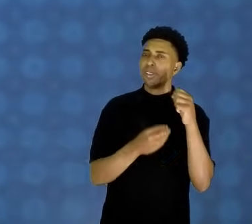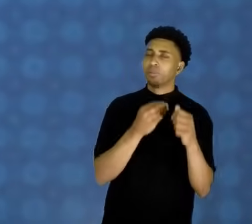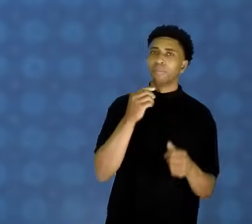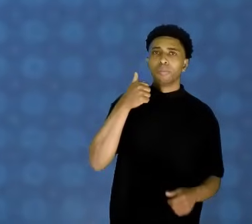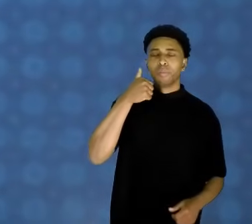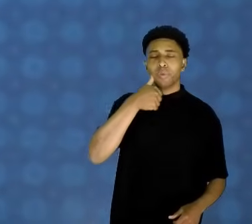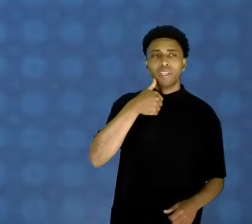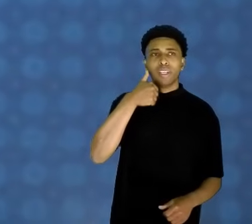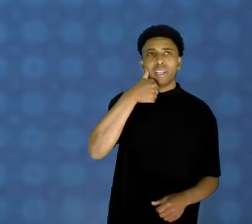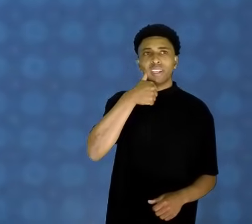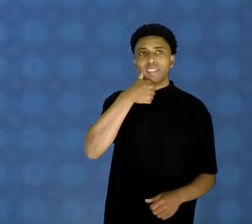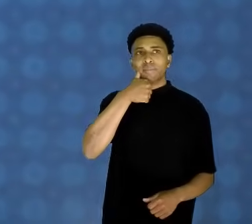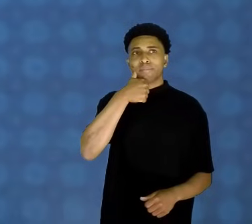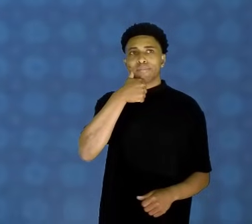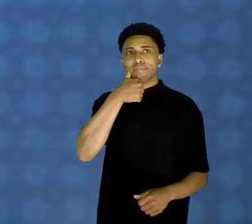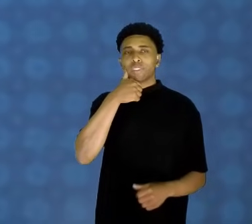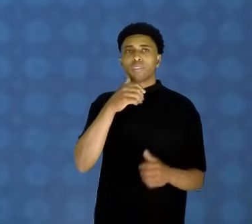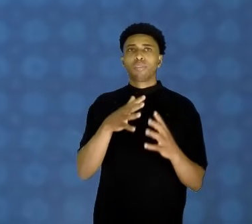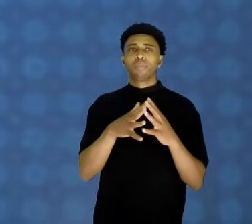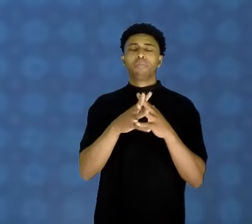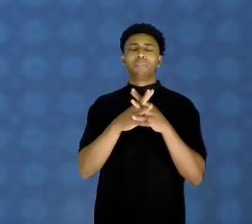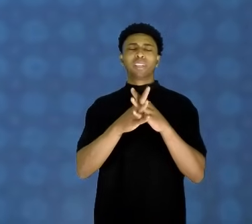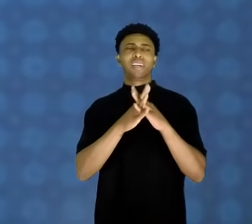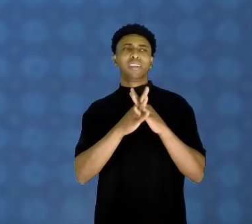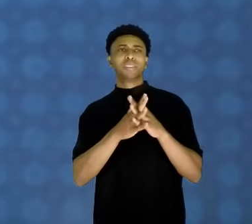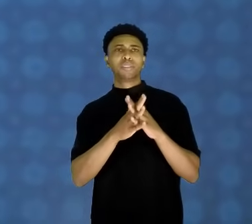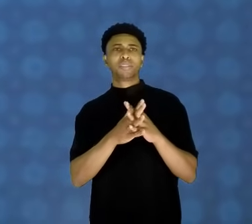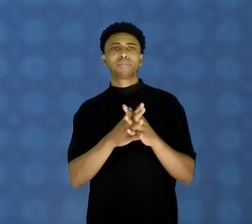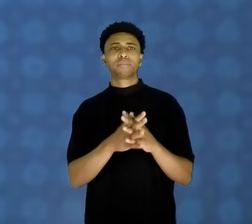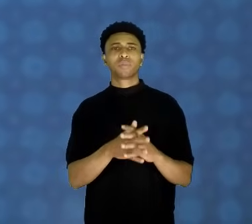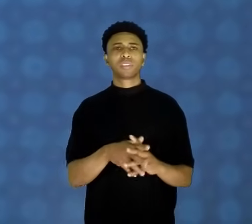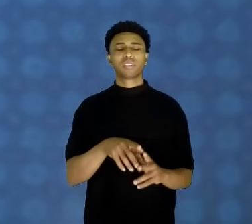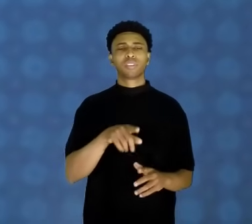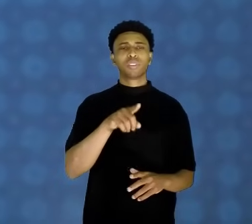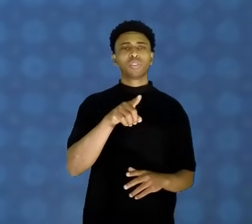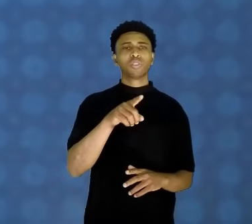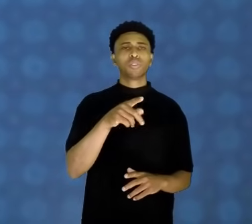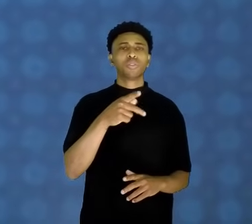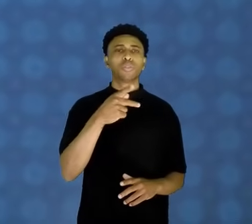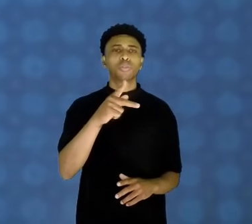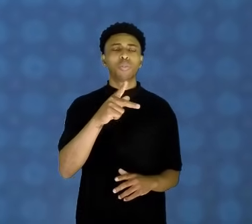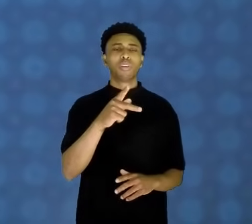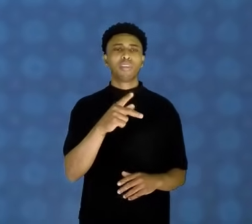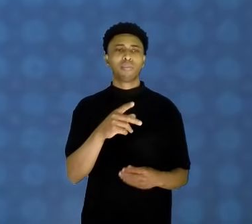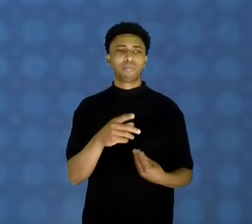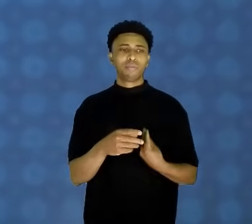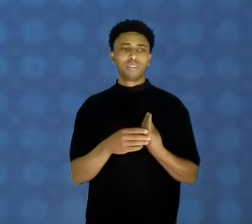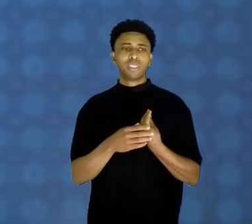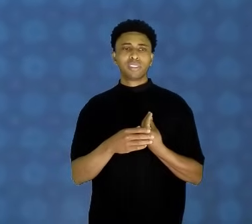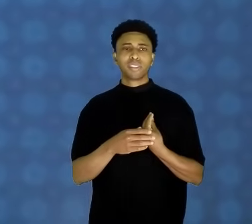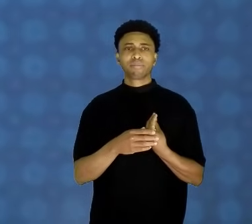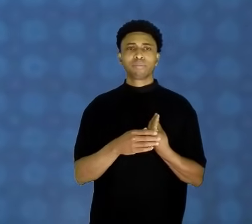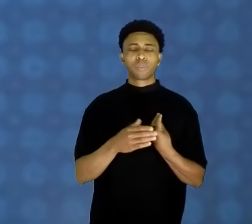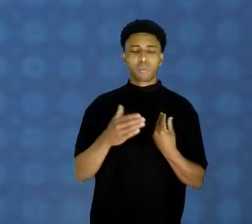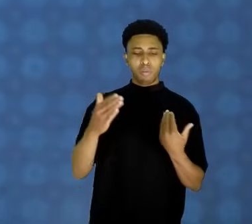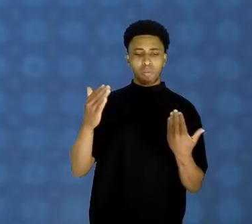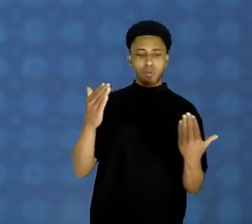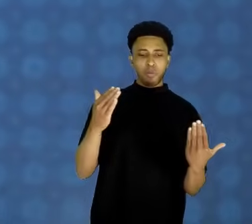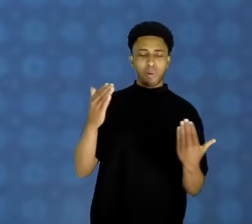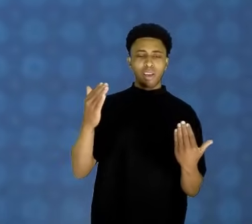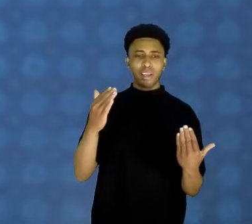sabe? Já passou por isso? Quando a sua vida começa a queimar o filme dos outros e você começa a ser